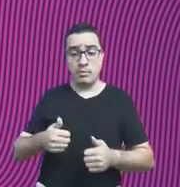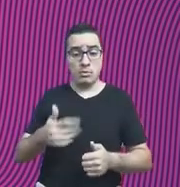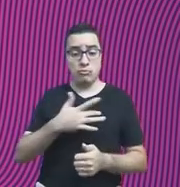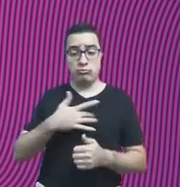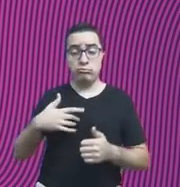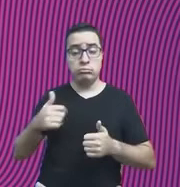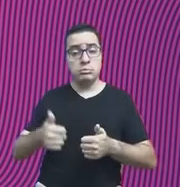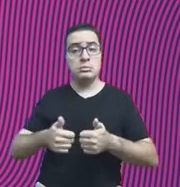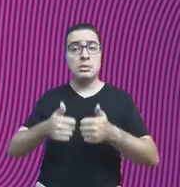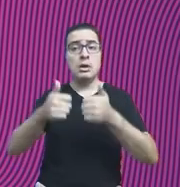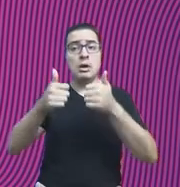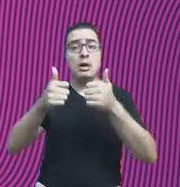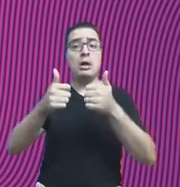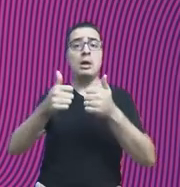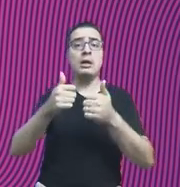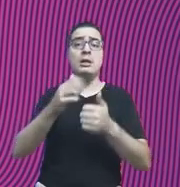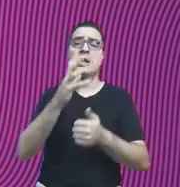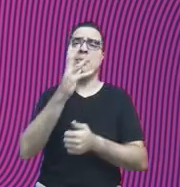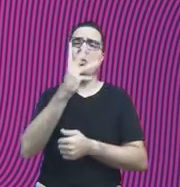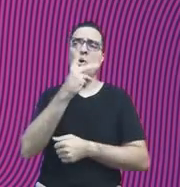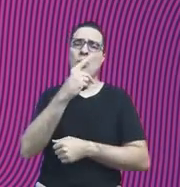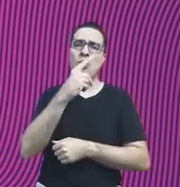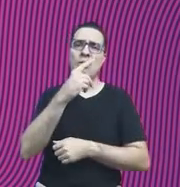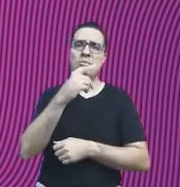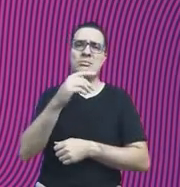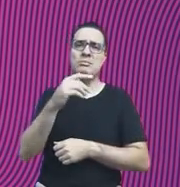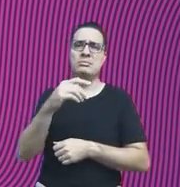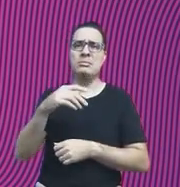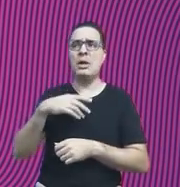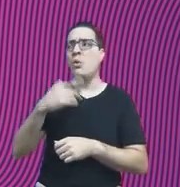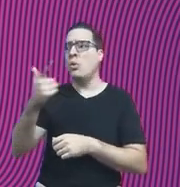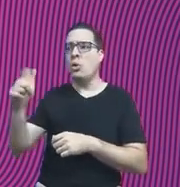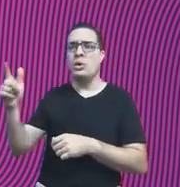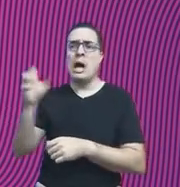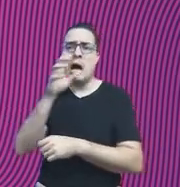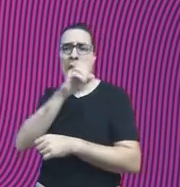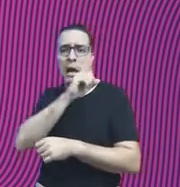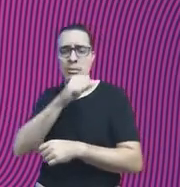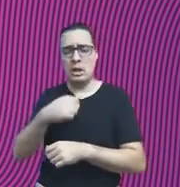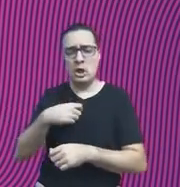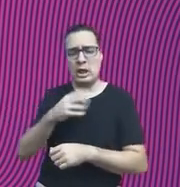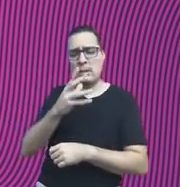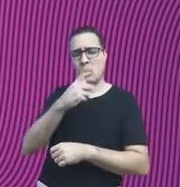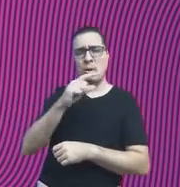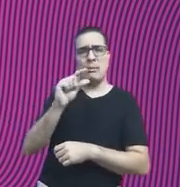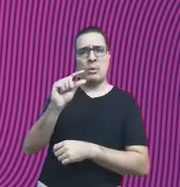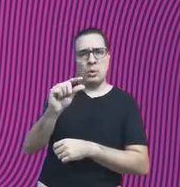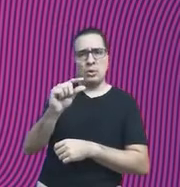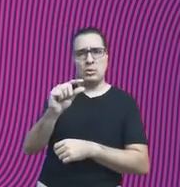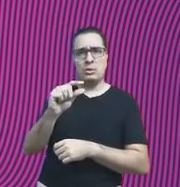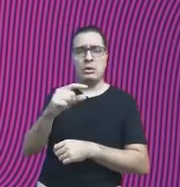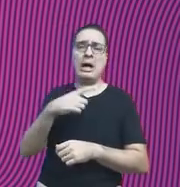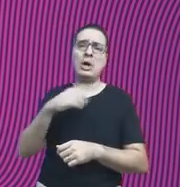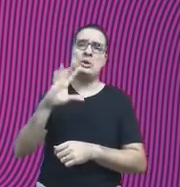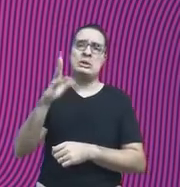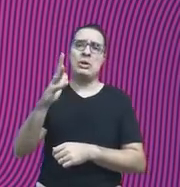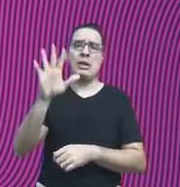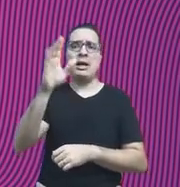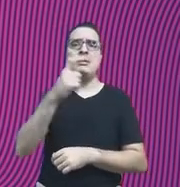recuperação um pouquinho acima da média. Isto é, esse é um padrão, é um standard do que aconteceu no Reino Unido nesses últimos